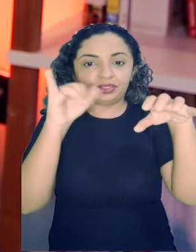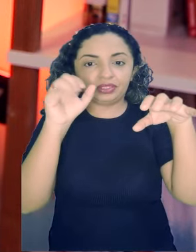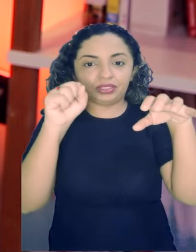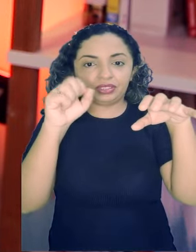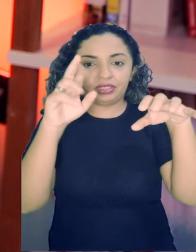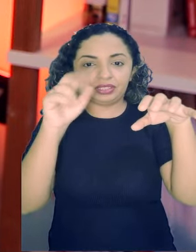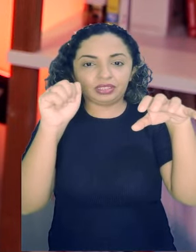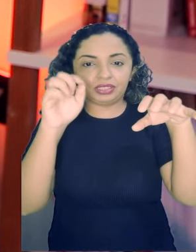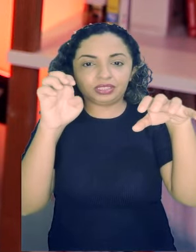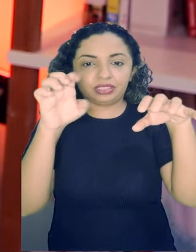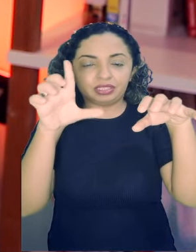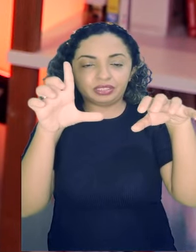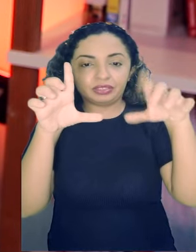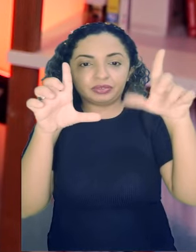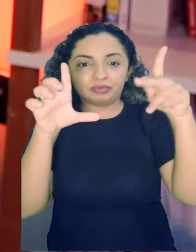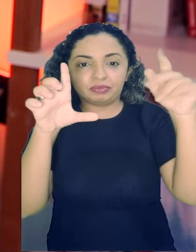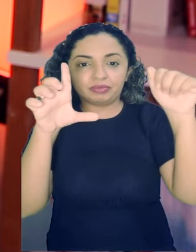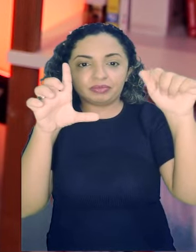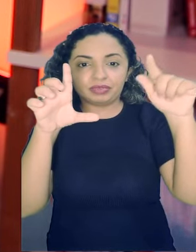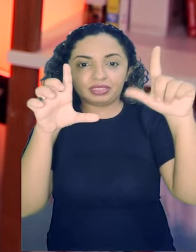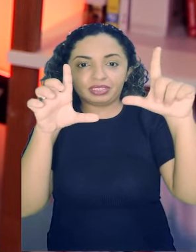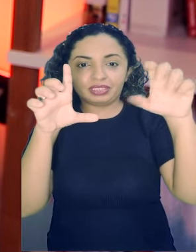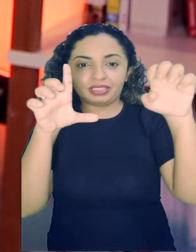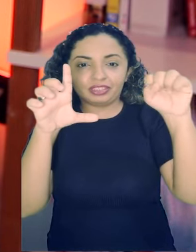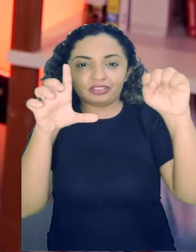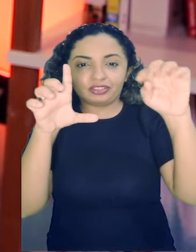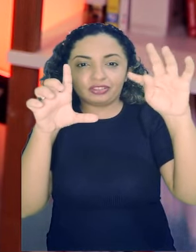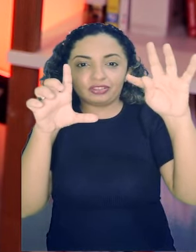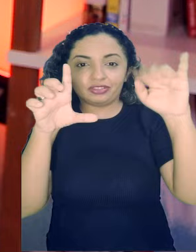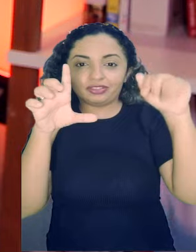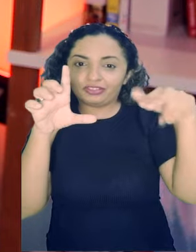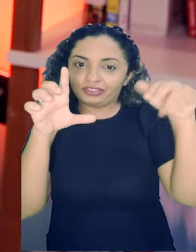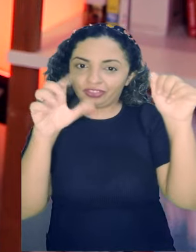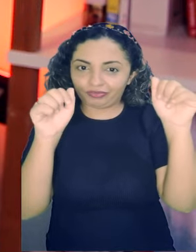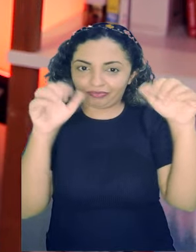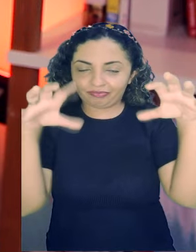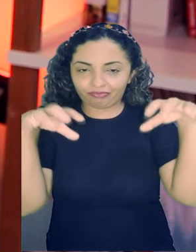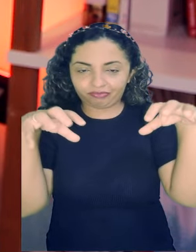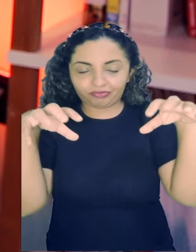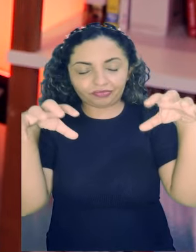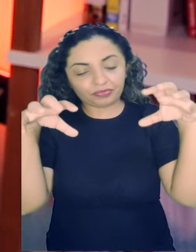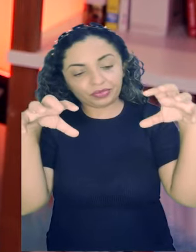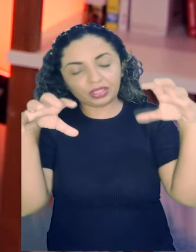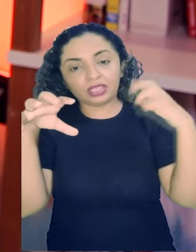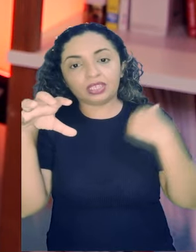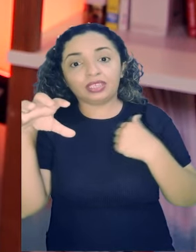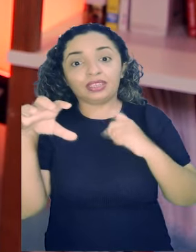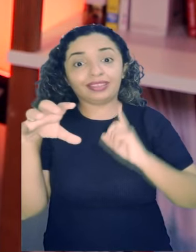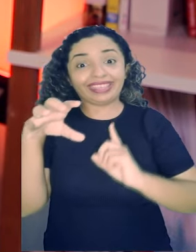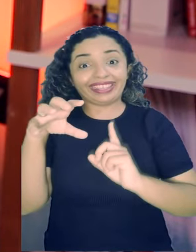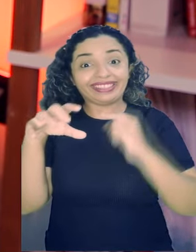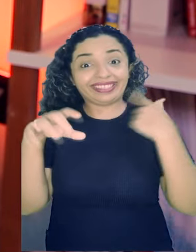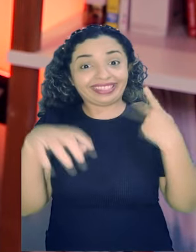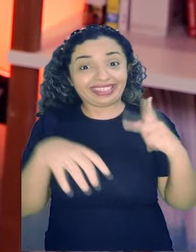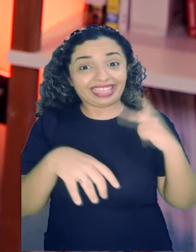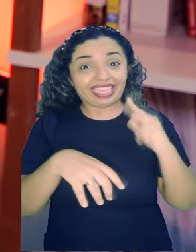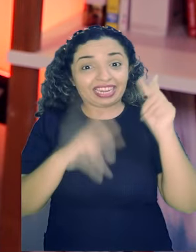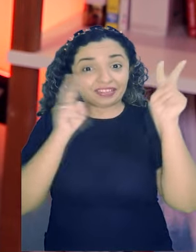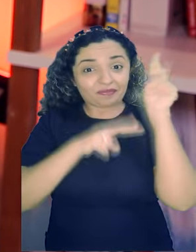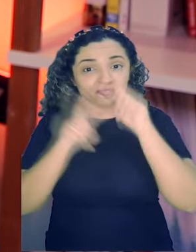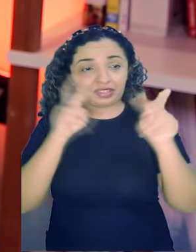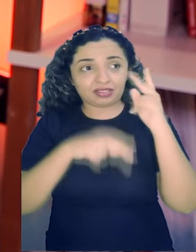prosa ótima. Isso aqui foi uma palestra que ele deu transformada em livro, também tem uma entrevista. São dois ensaios, na realidade,